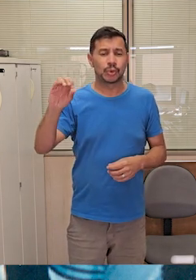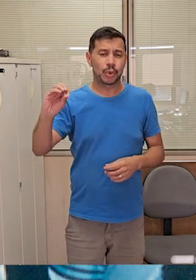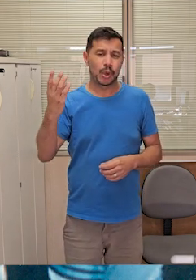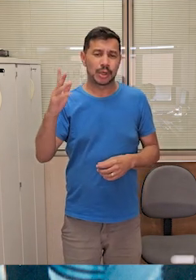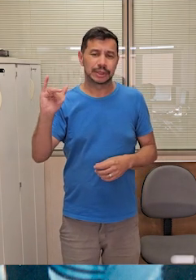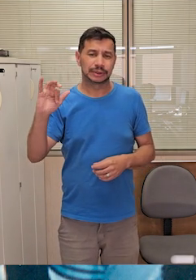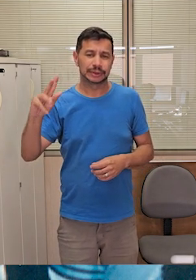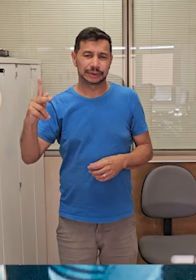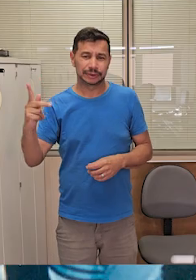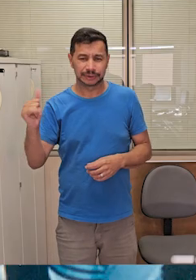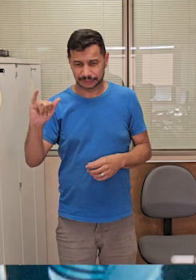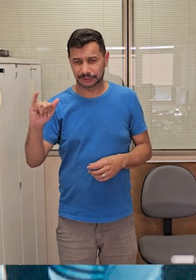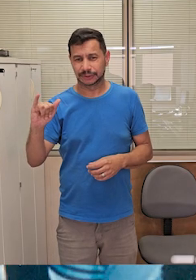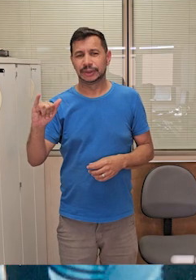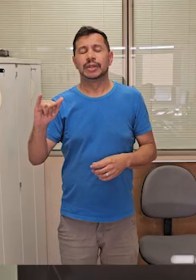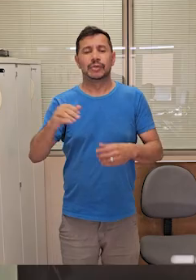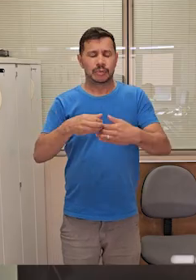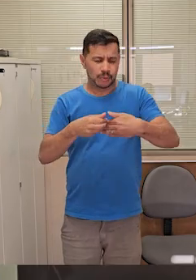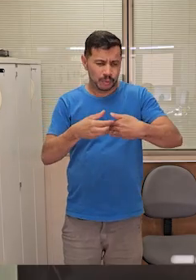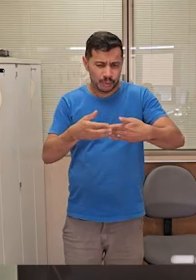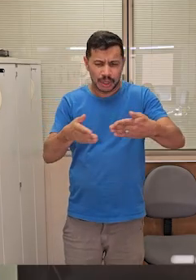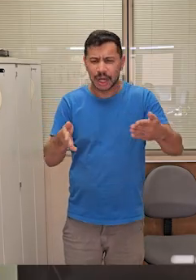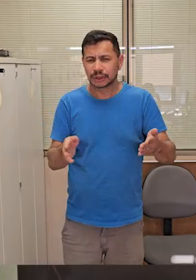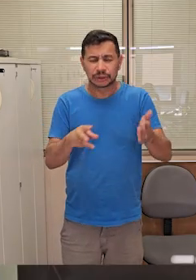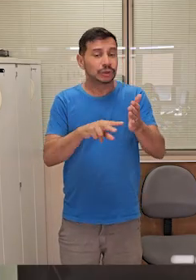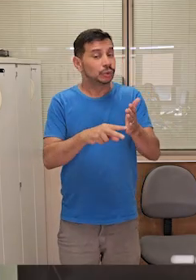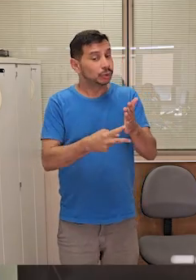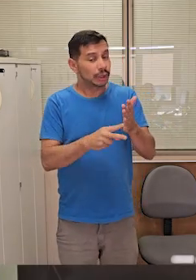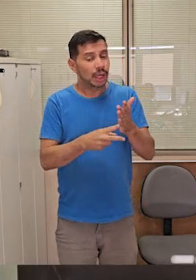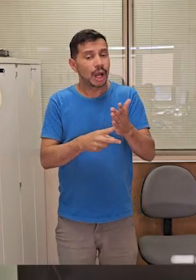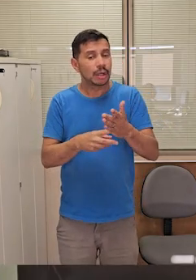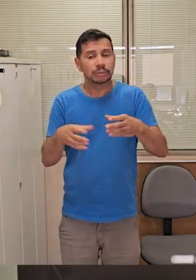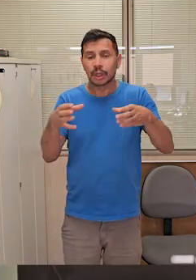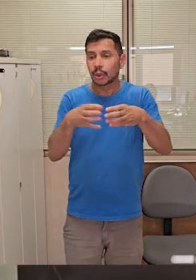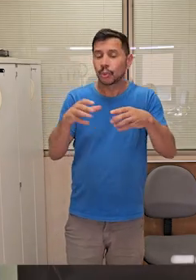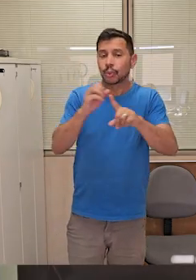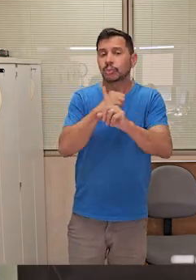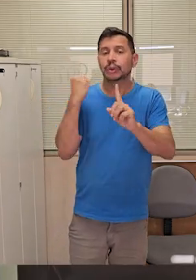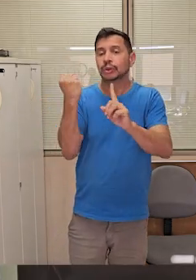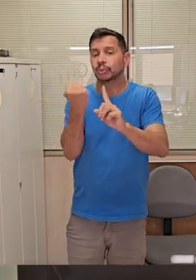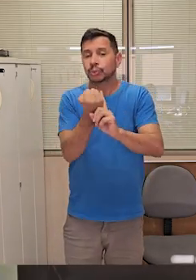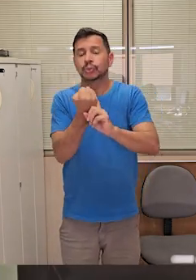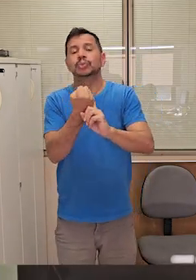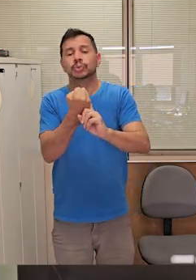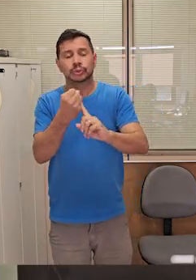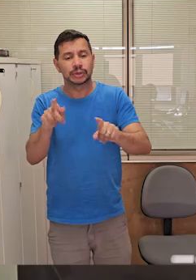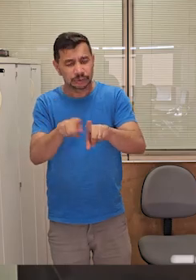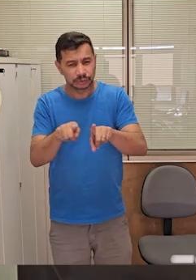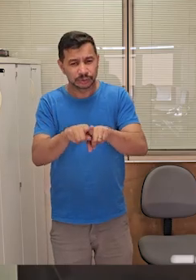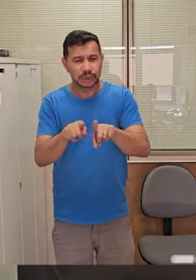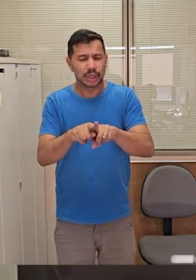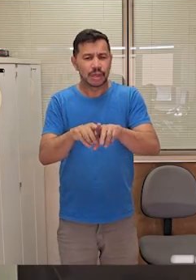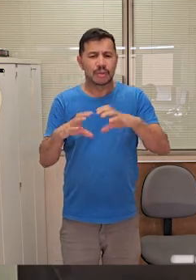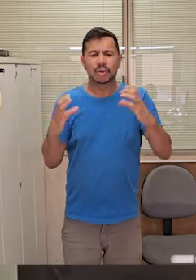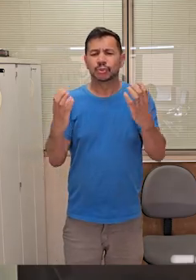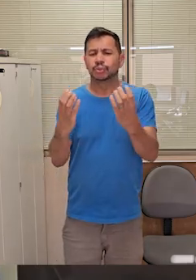do Toschi aqui no sindicato foi a abertura do sindicato para a movimentação social, a